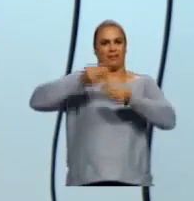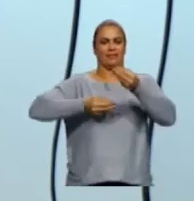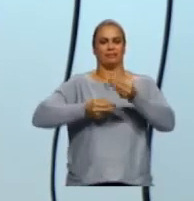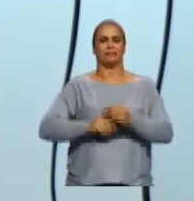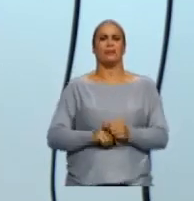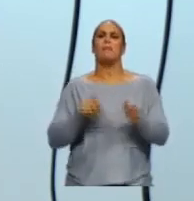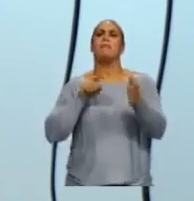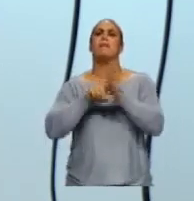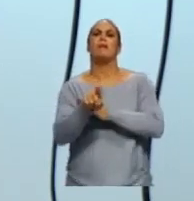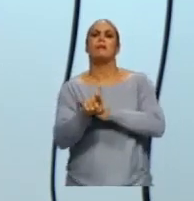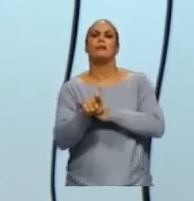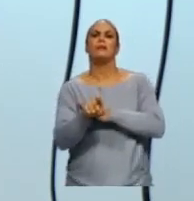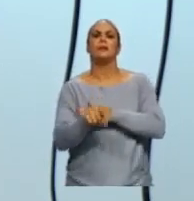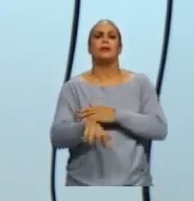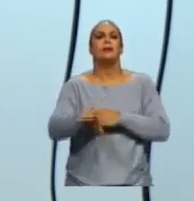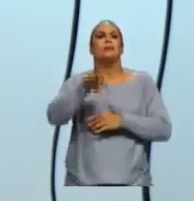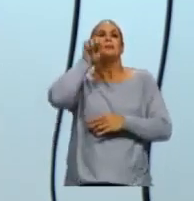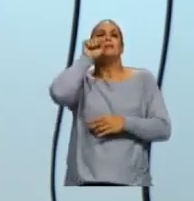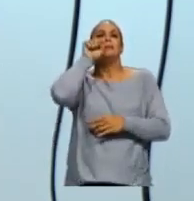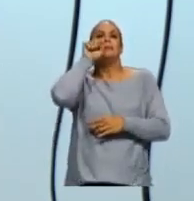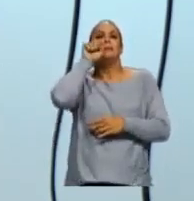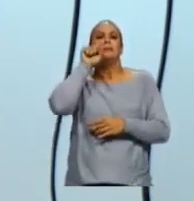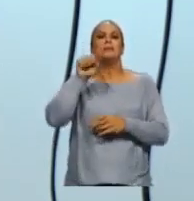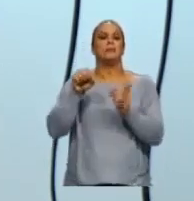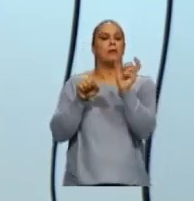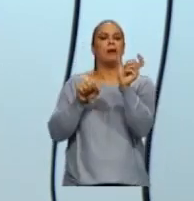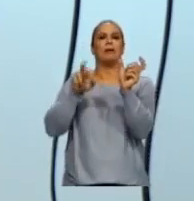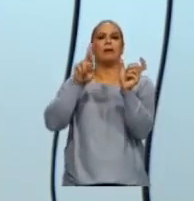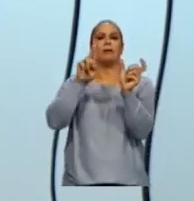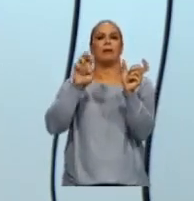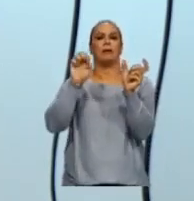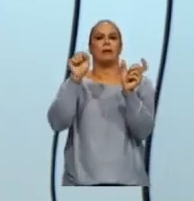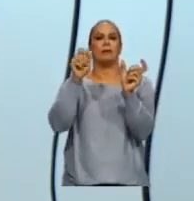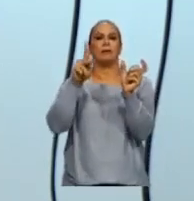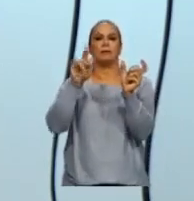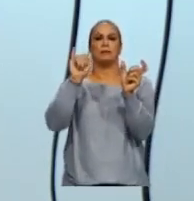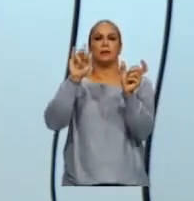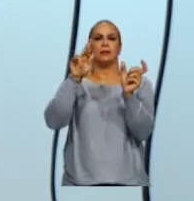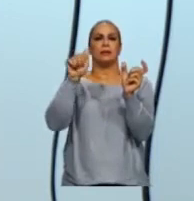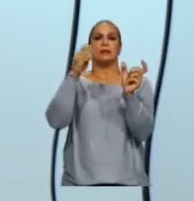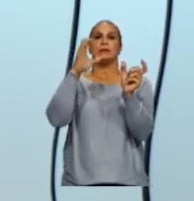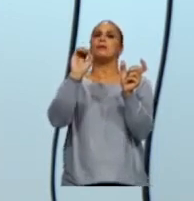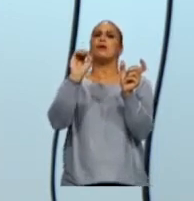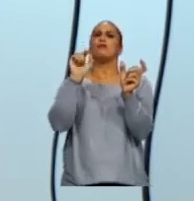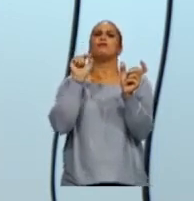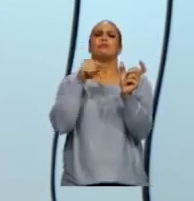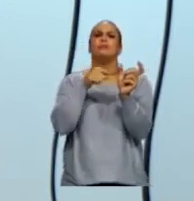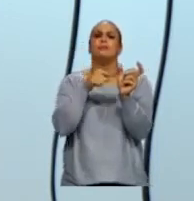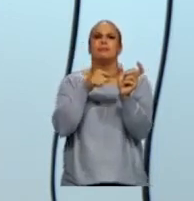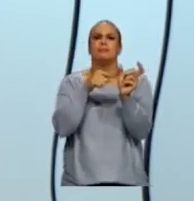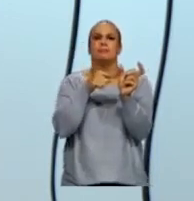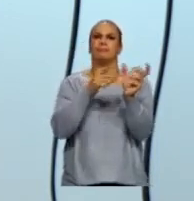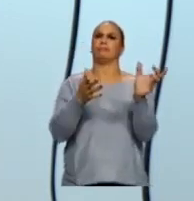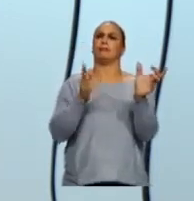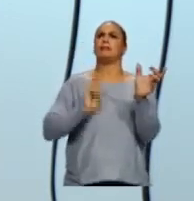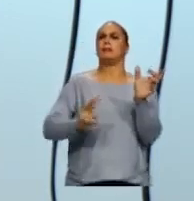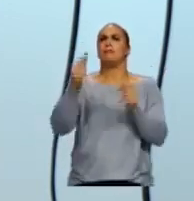Geralmente, quando a gente pergunta o que é respiração, logo vem em mente troca gasosa. E realmente, a